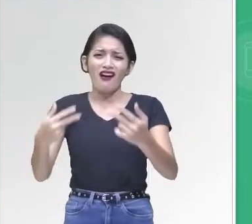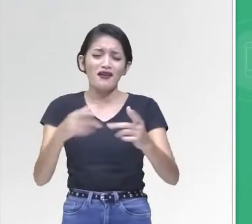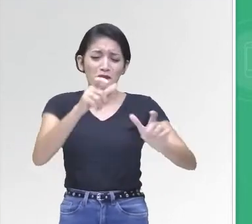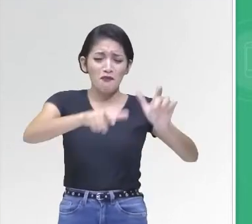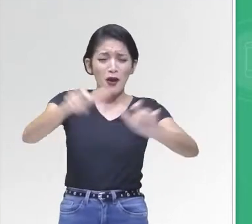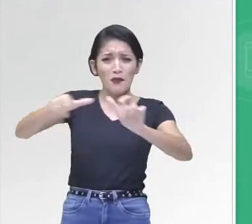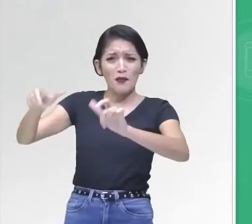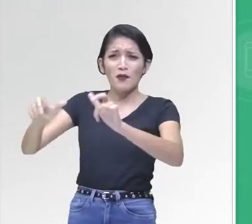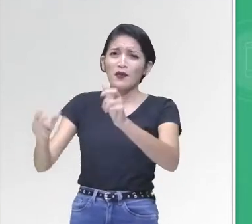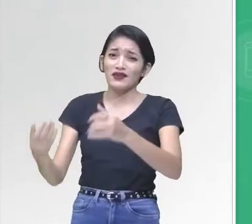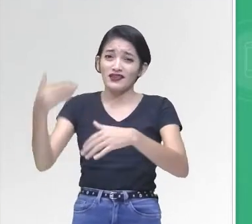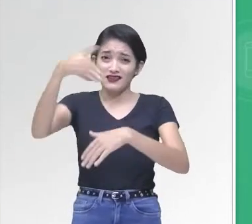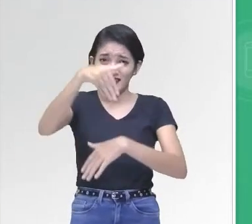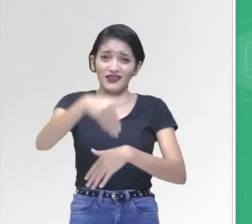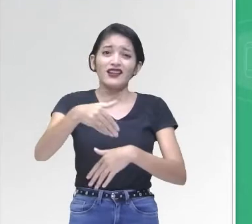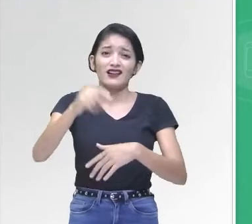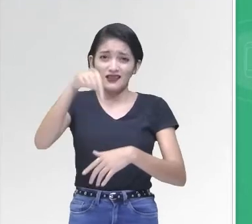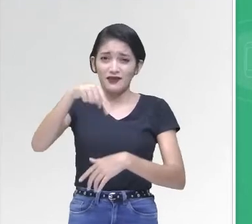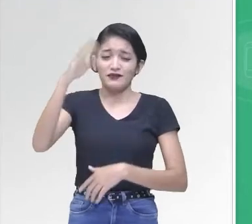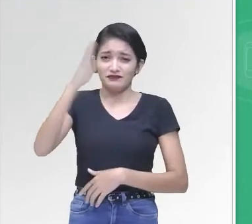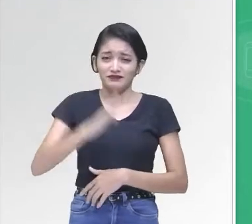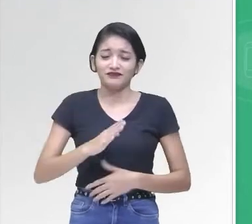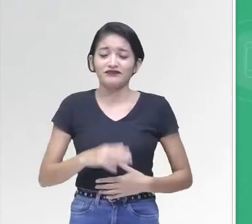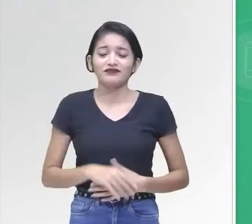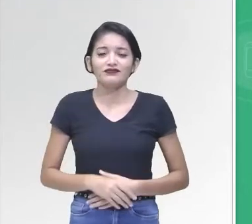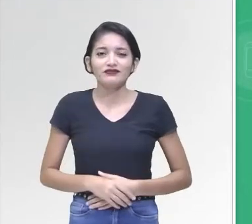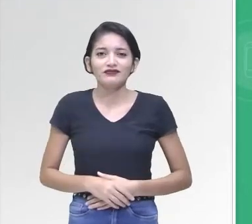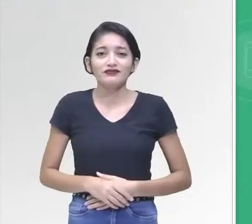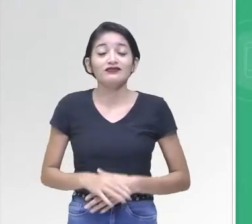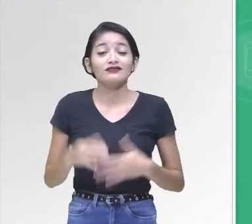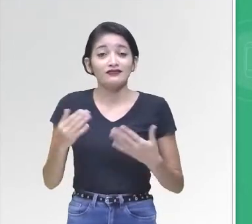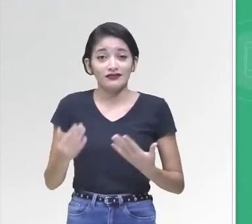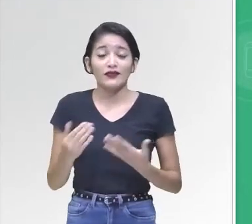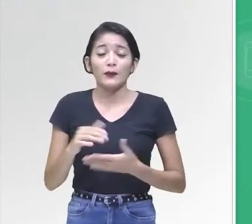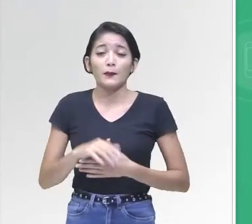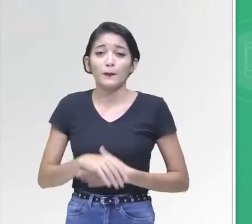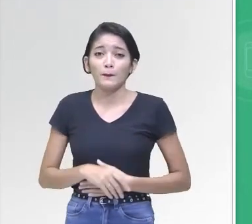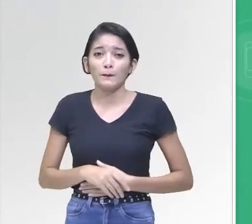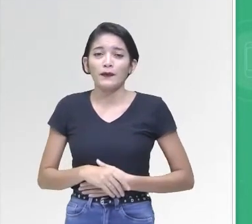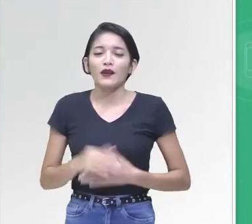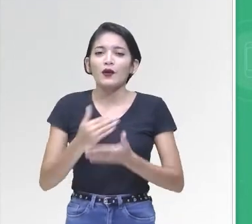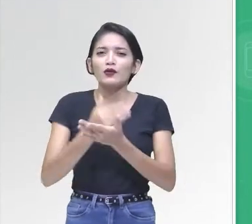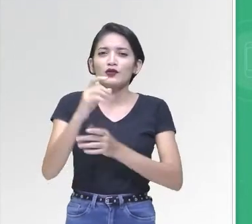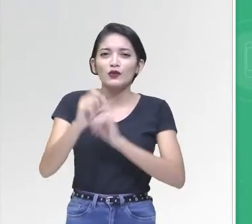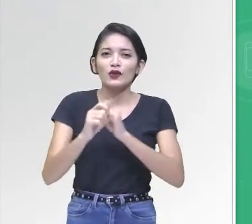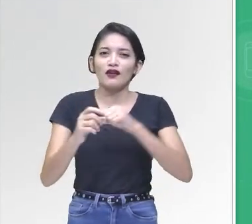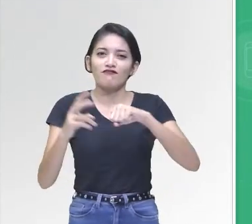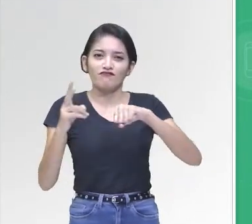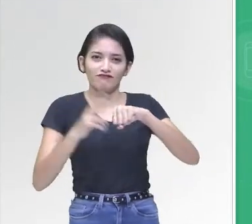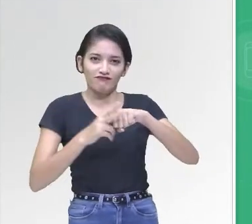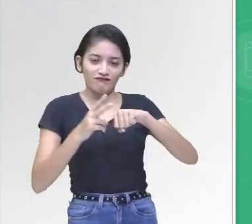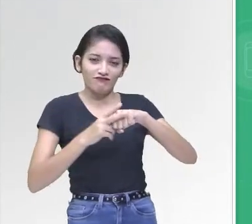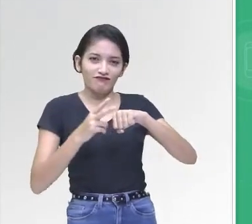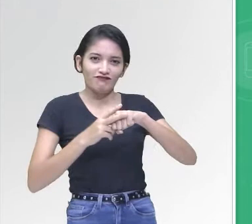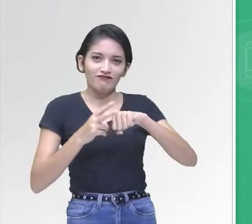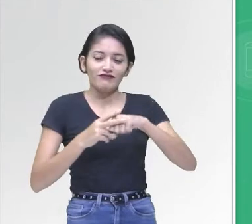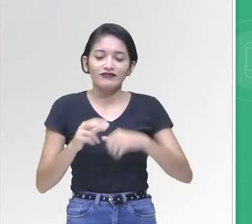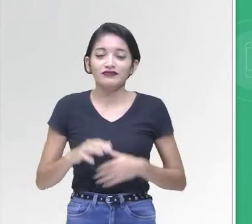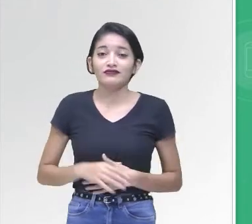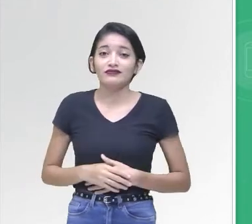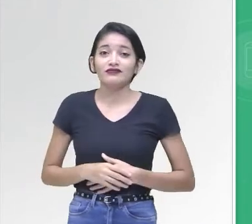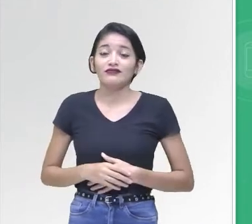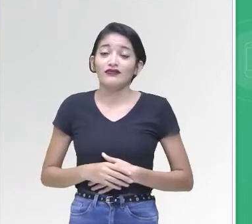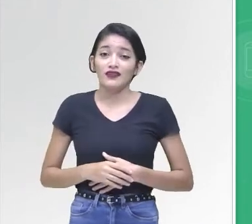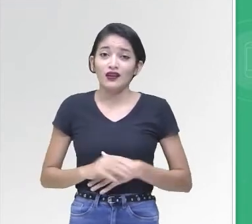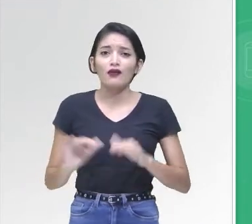países de língua espanhola, ok? Bom, então hoje nós vamos começar a turma com verbos. Vamos lá? Vamos trabalhar